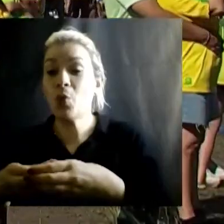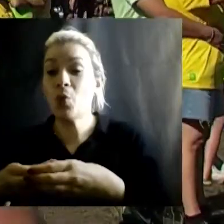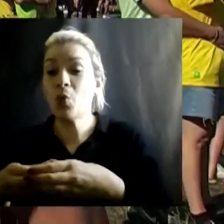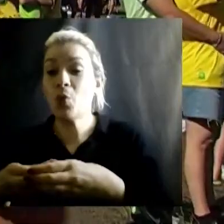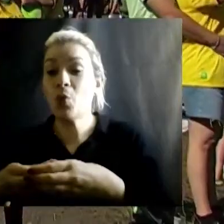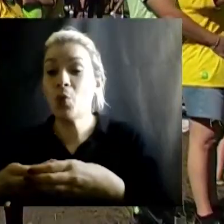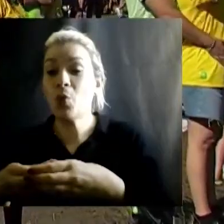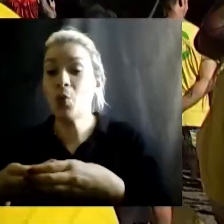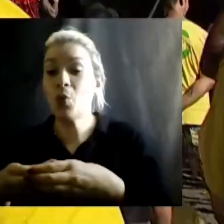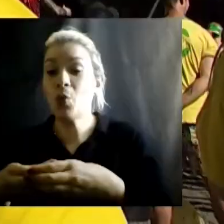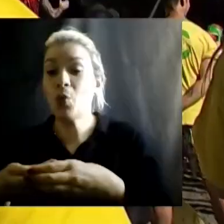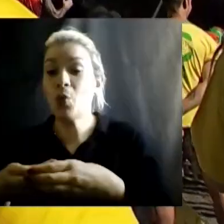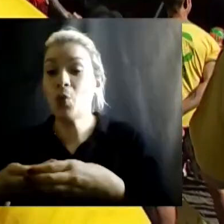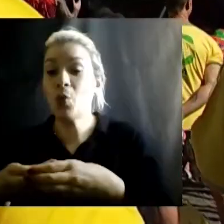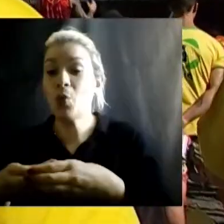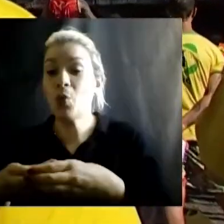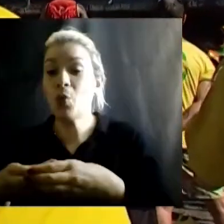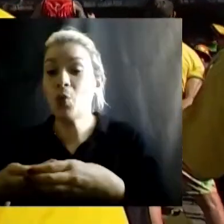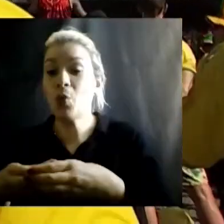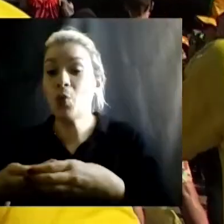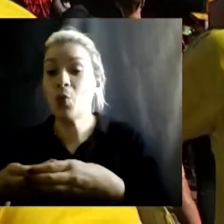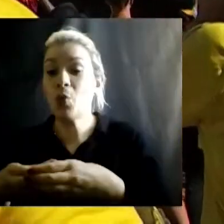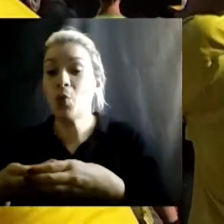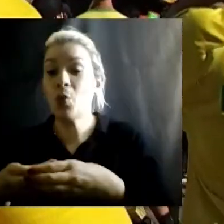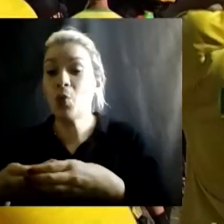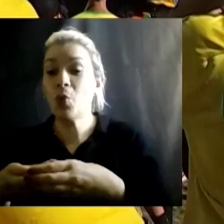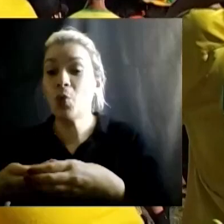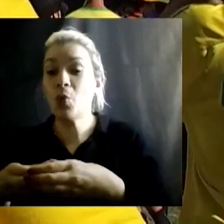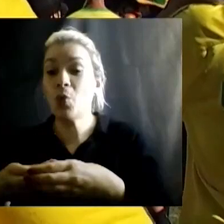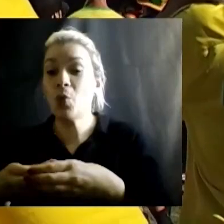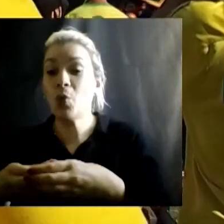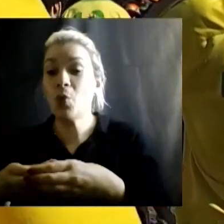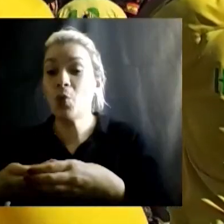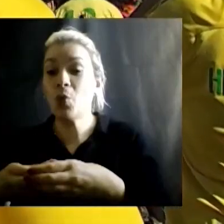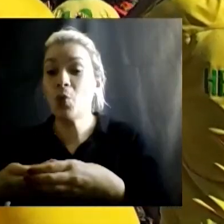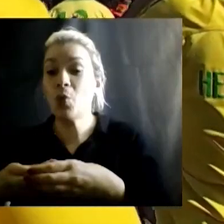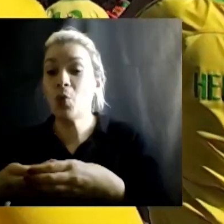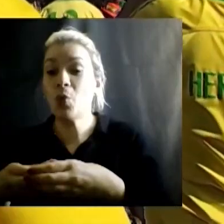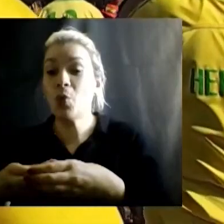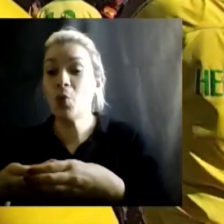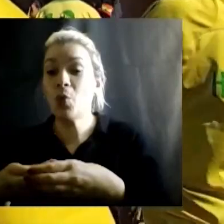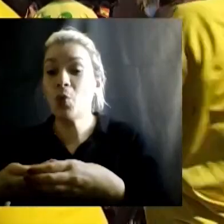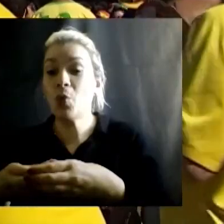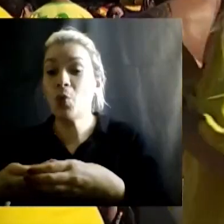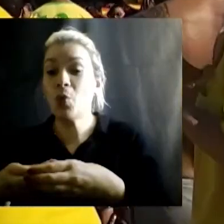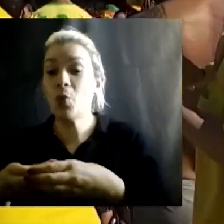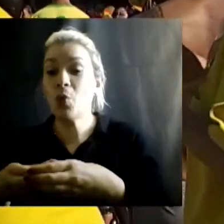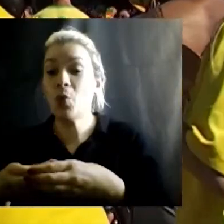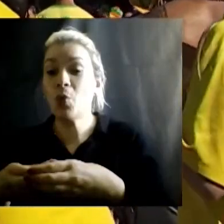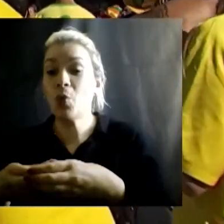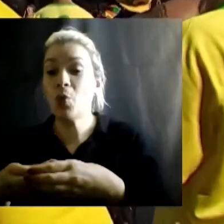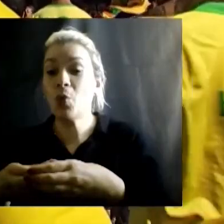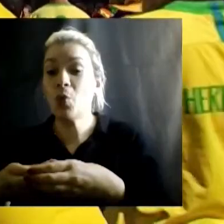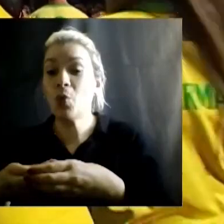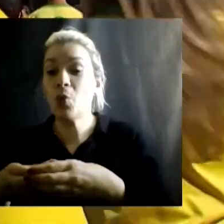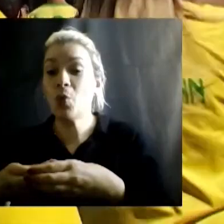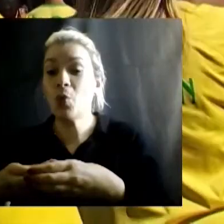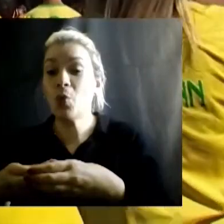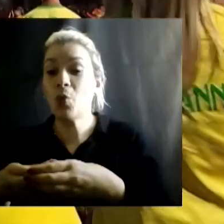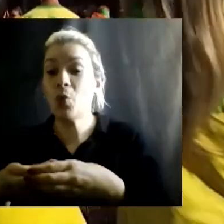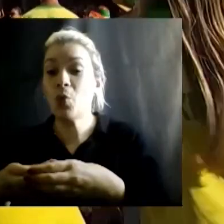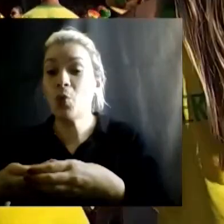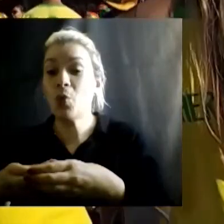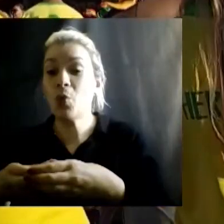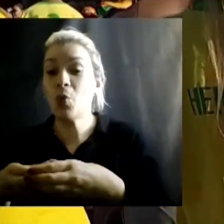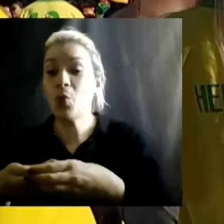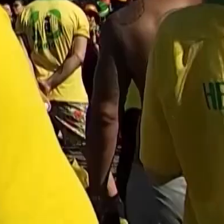2-0, 2 do Vini Júnior. Hoje está bem quente, tomara que o jogo também seja quente e que a gente tenha ali um resultado positivo.